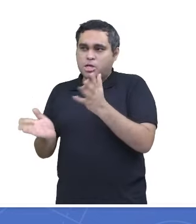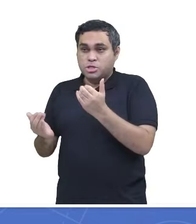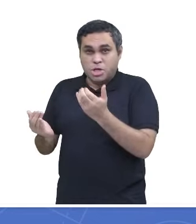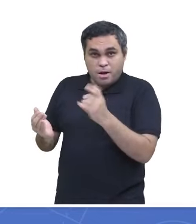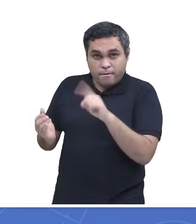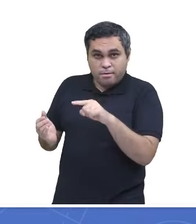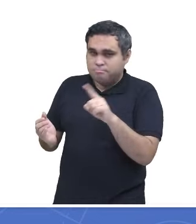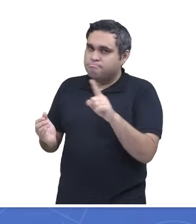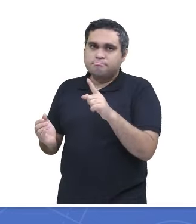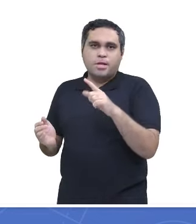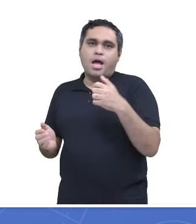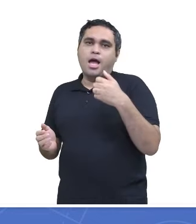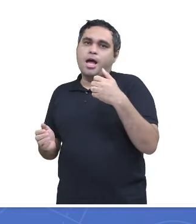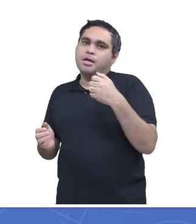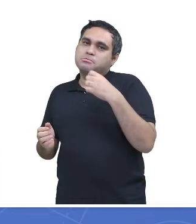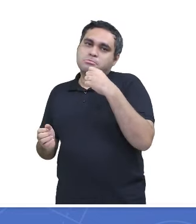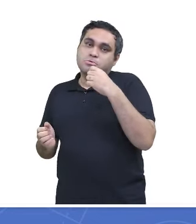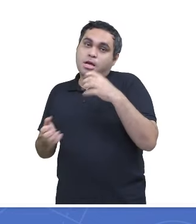Muito bem. E a questão 2?